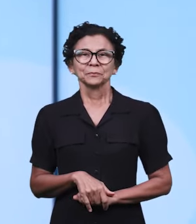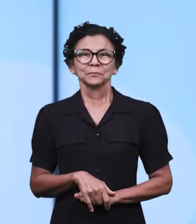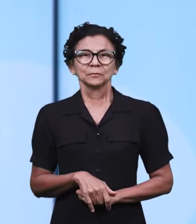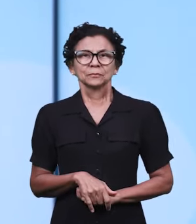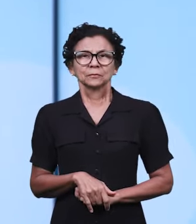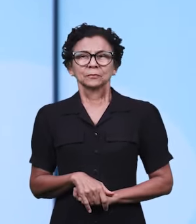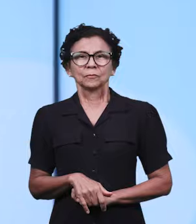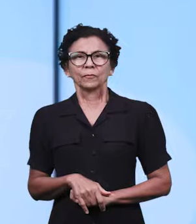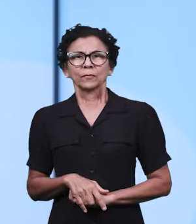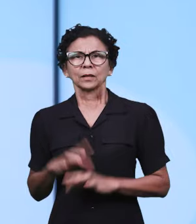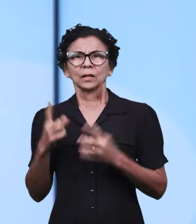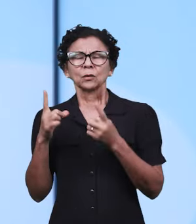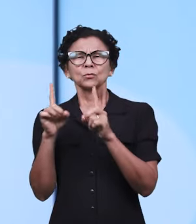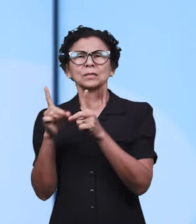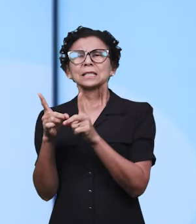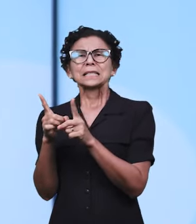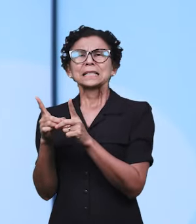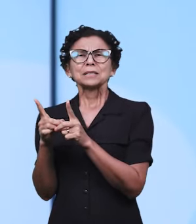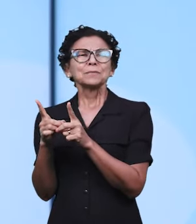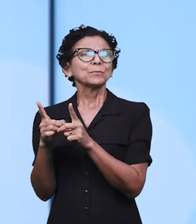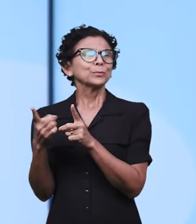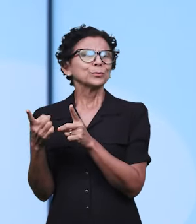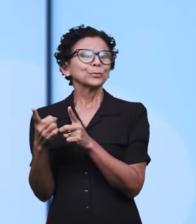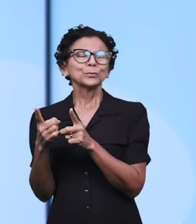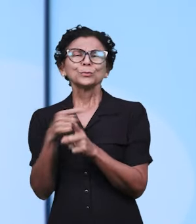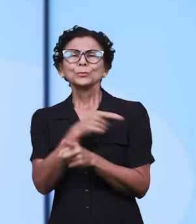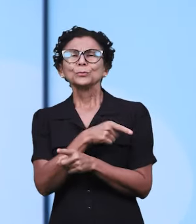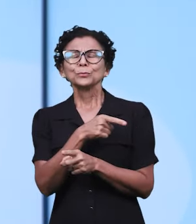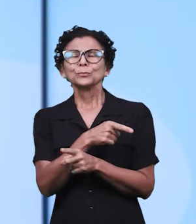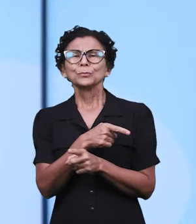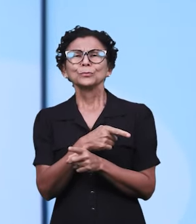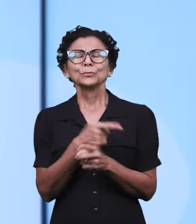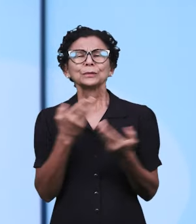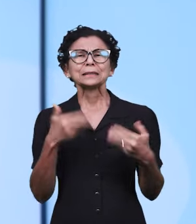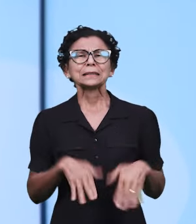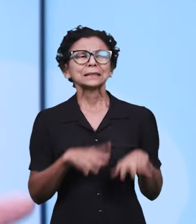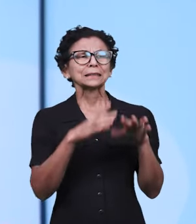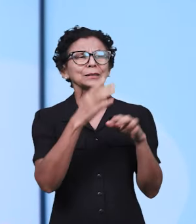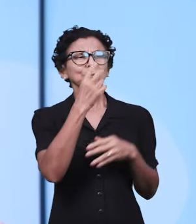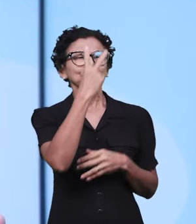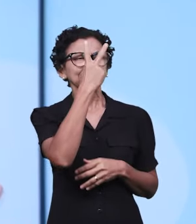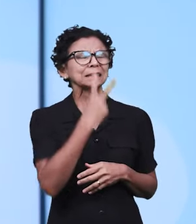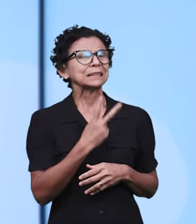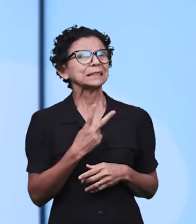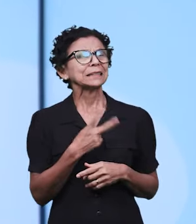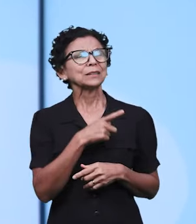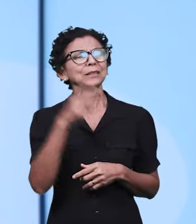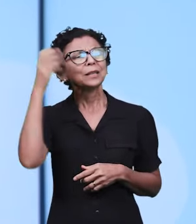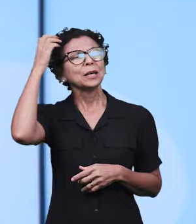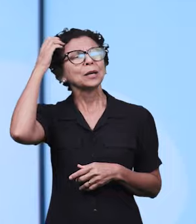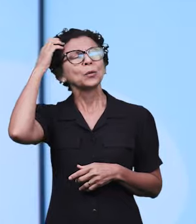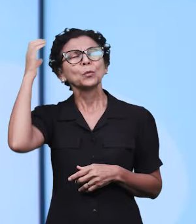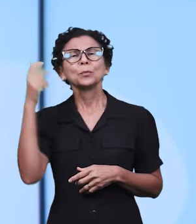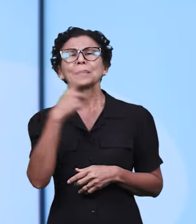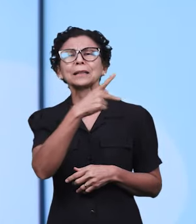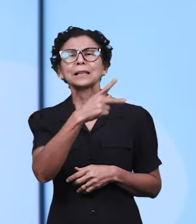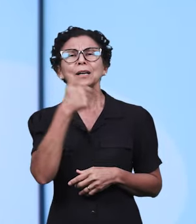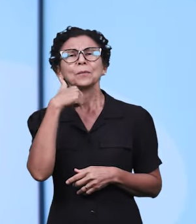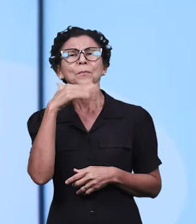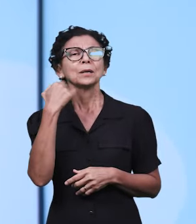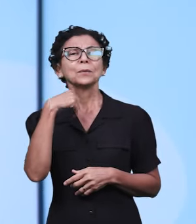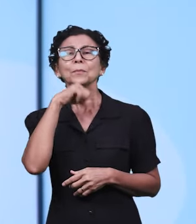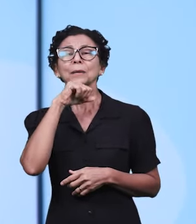culpa. De quem é a culpa dele ter nascido assim? É dele? Foi ele que pecou ou foram seus pais que pecaram? E a resposta de Jesus não é uma